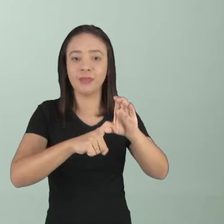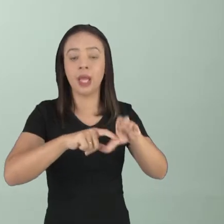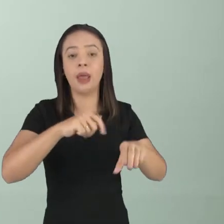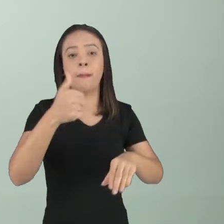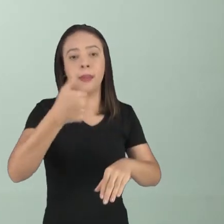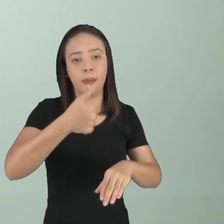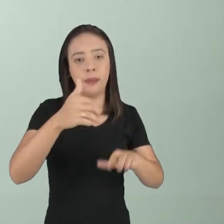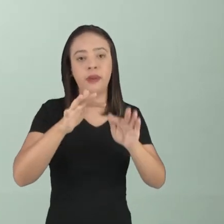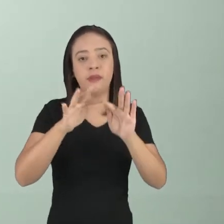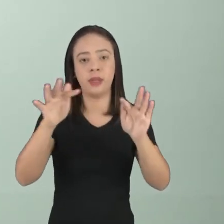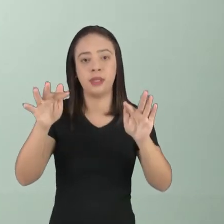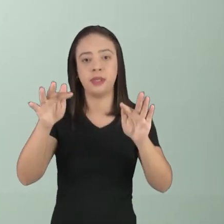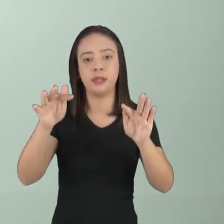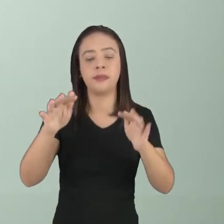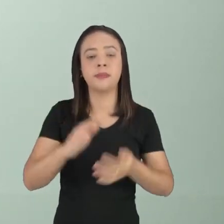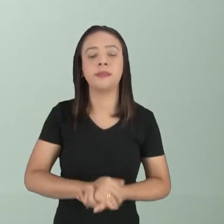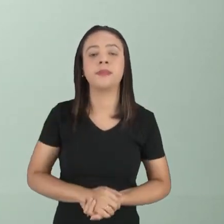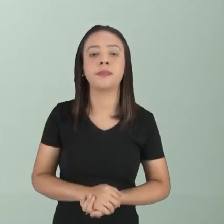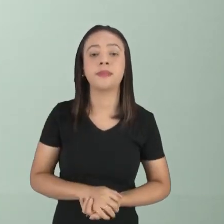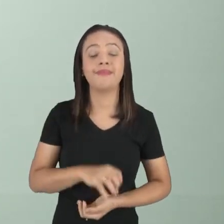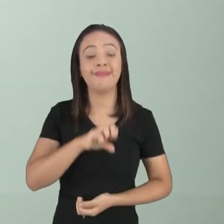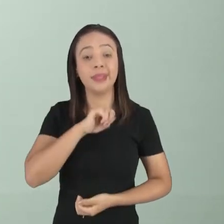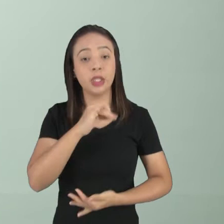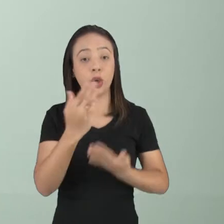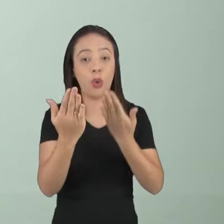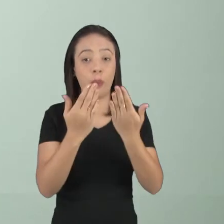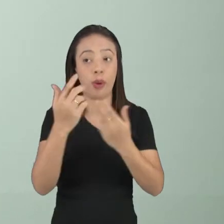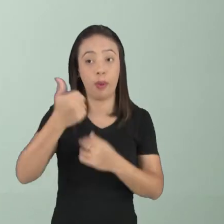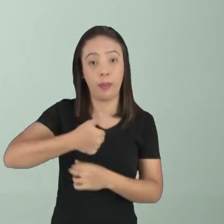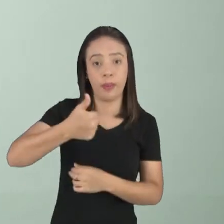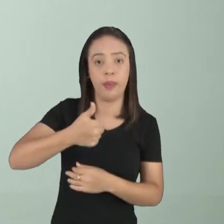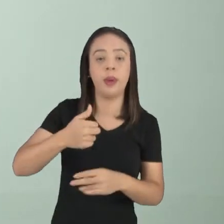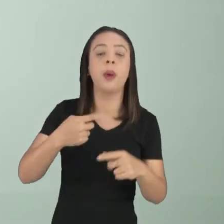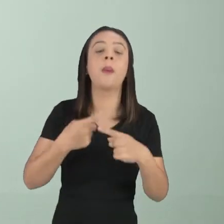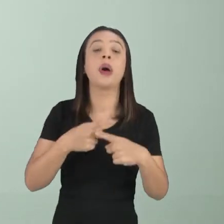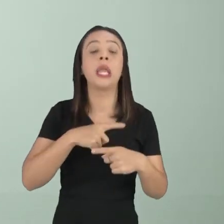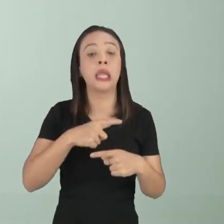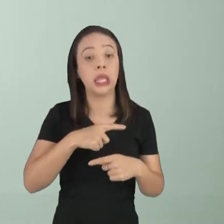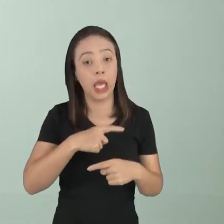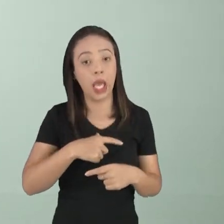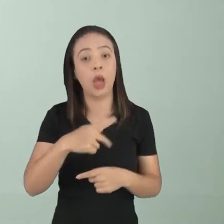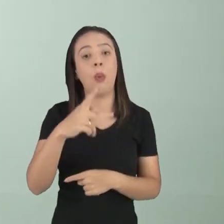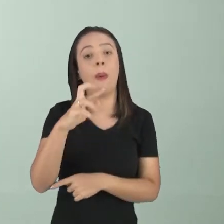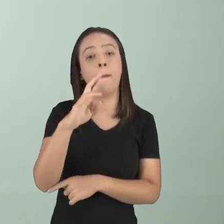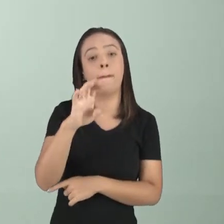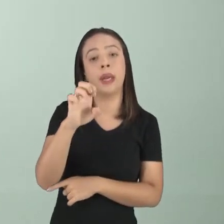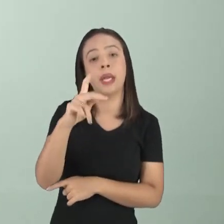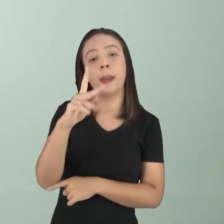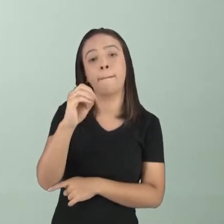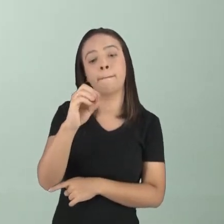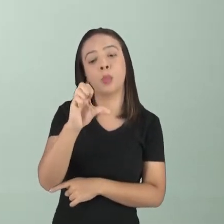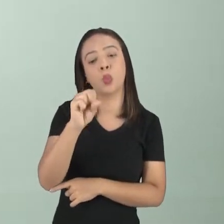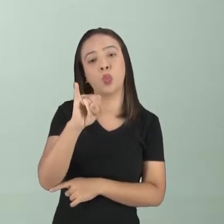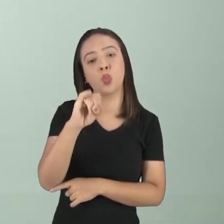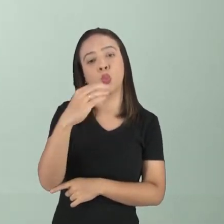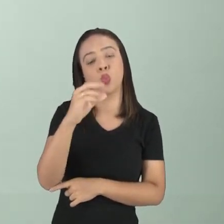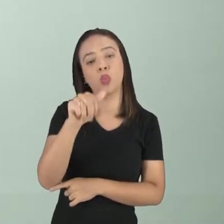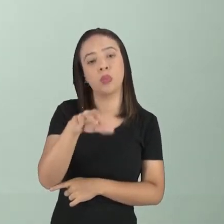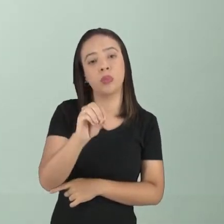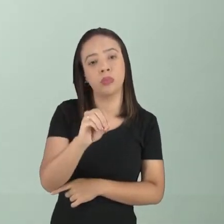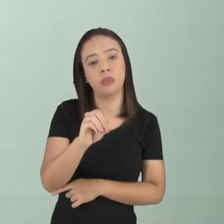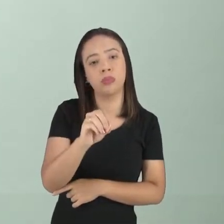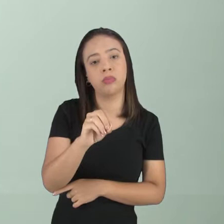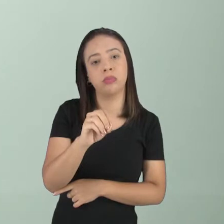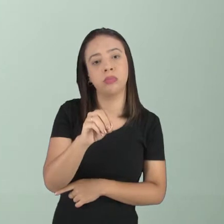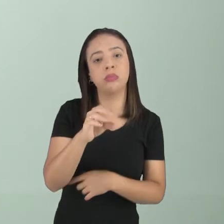sintática em relação à função anterior. Nós temos a presença de uma preposição. As preposições sempre vão indicar a questão se é